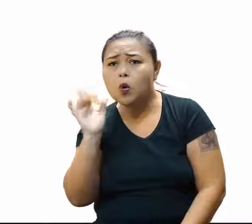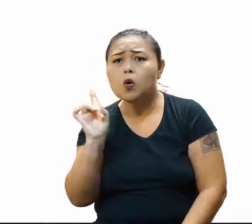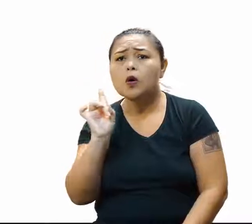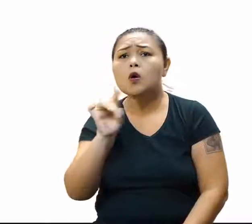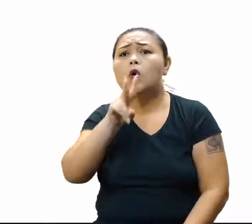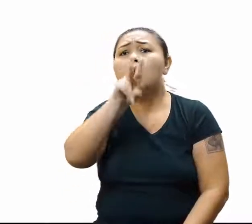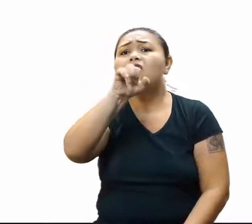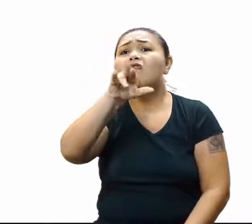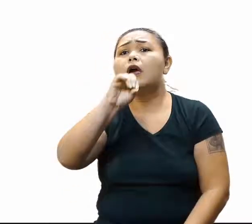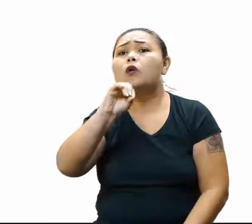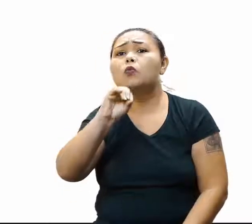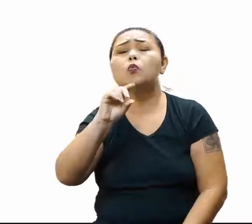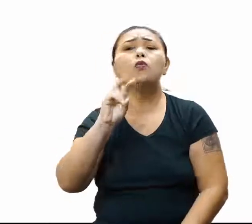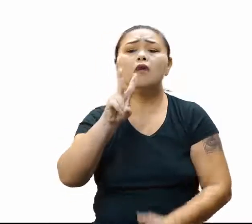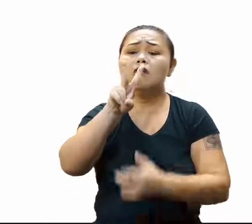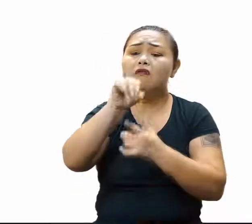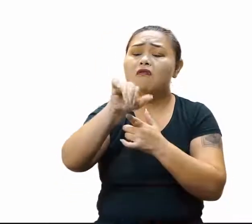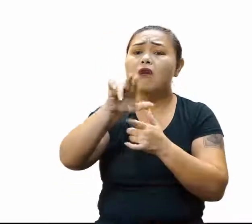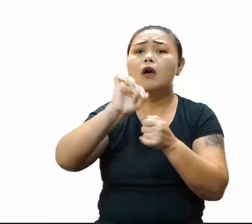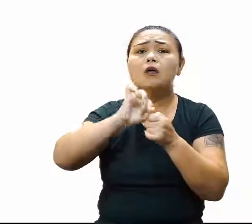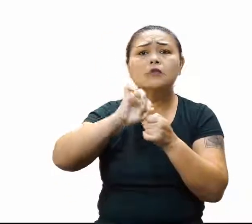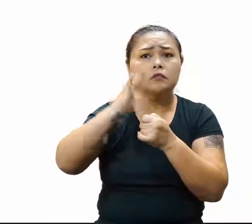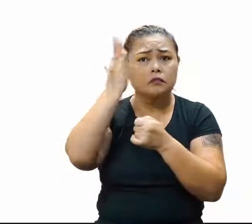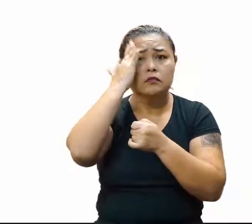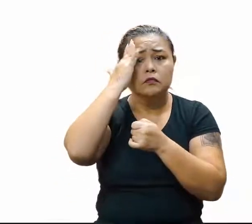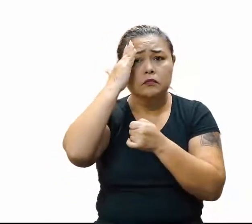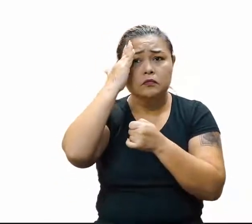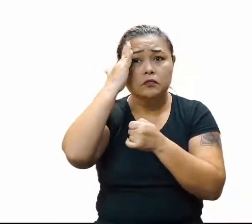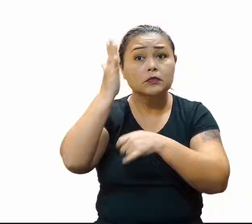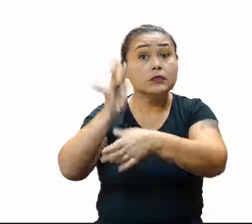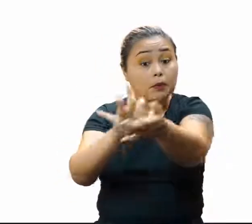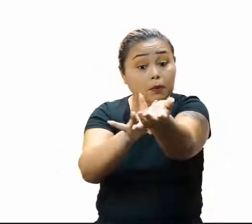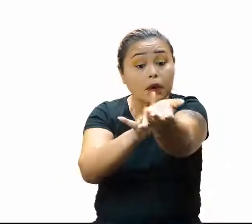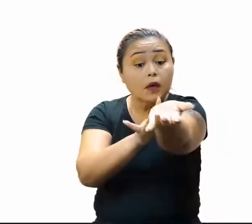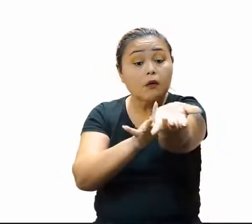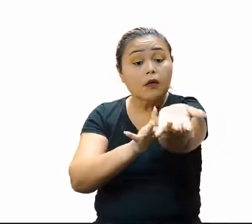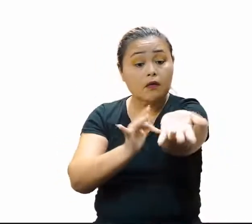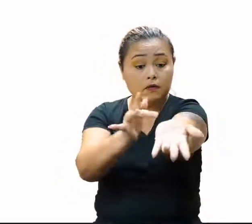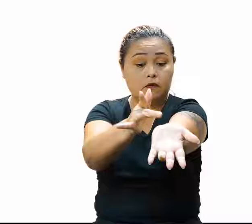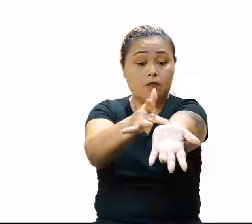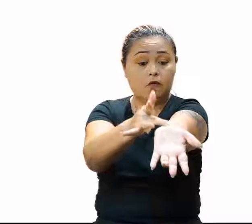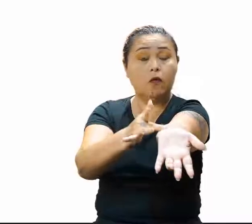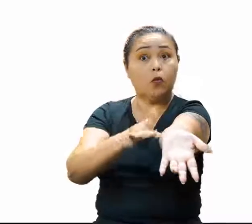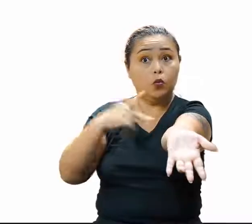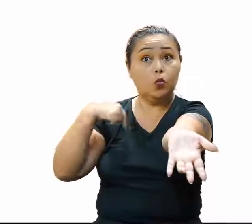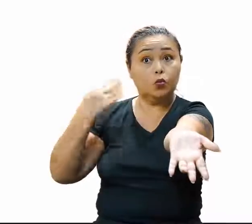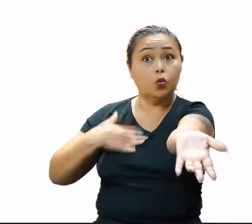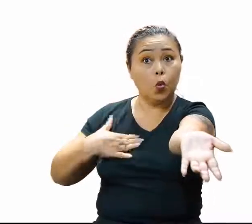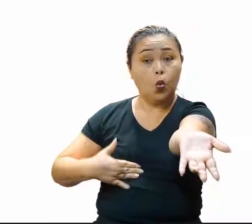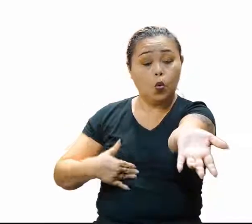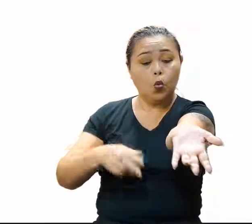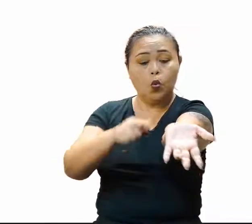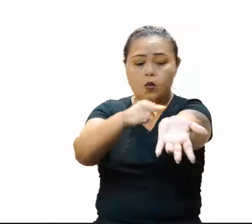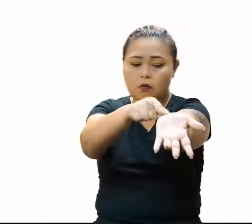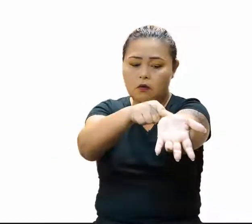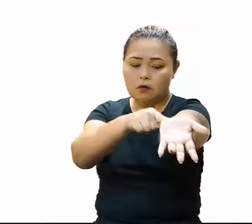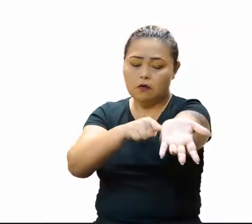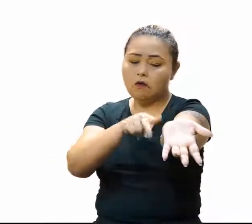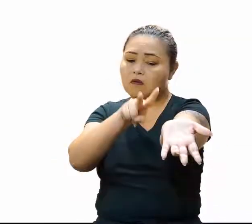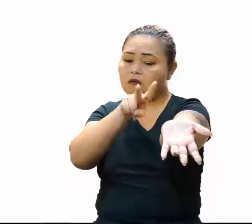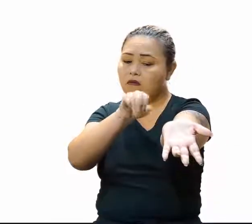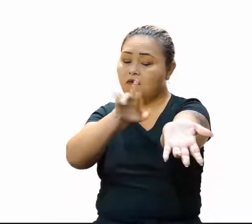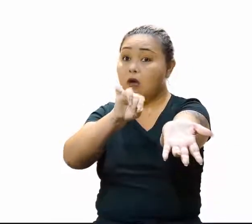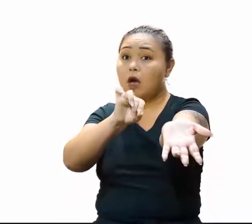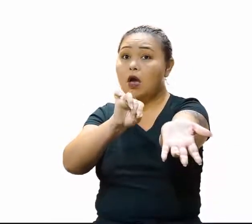veio? O veio, sabe como é que é uma veia, né? A veia do nosso corpo. Aí você observa, um veio é como se fosse